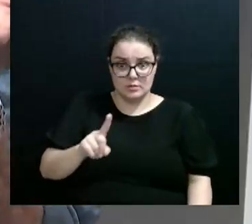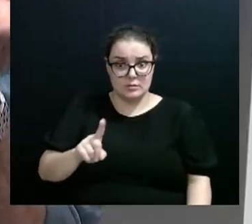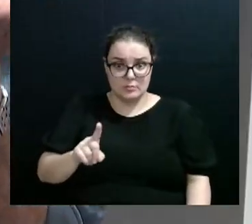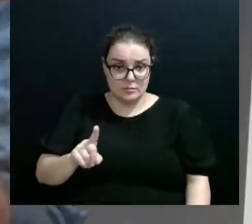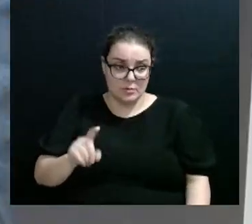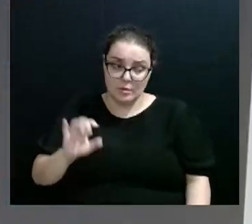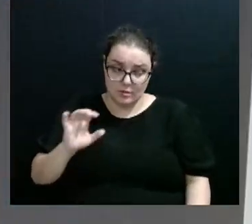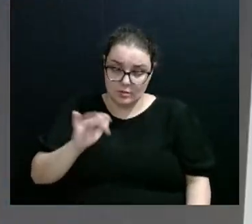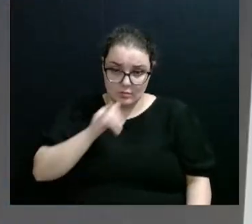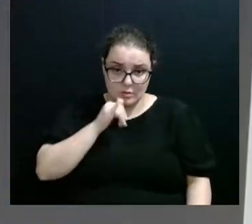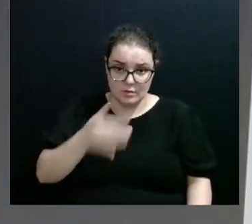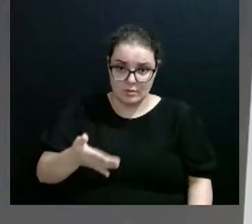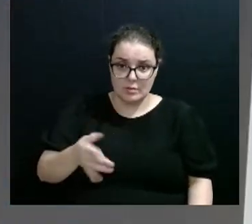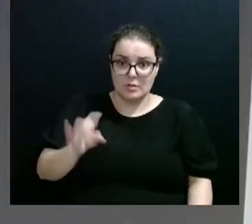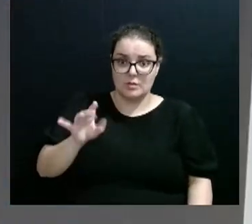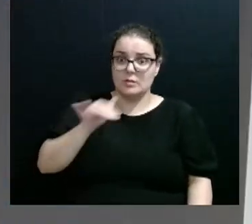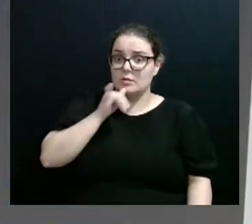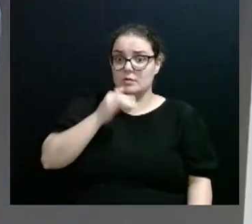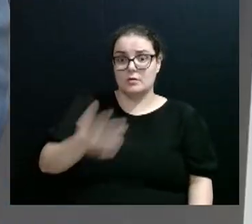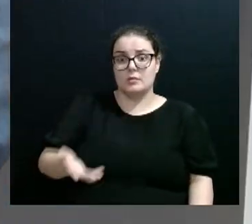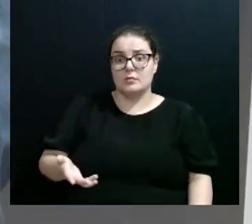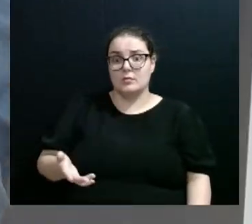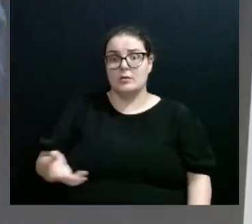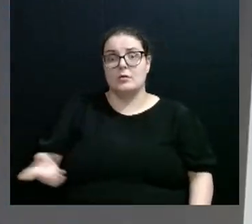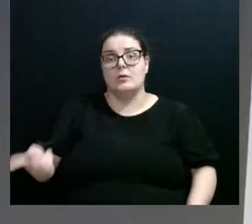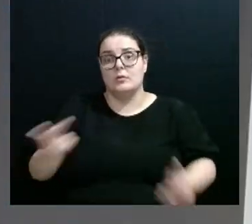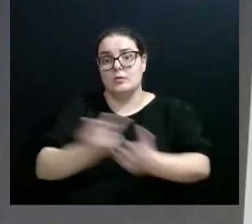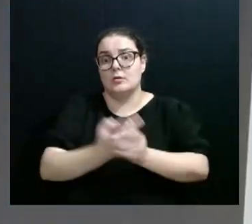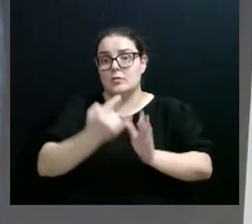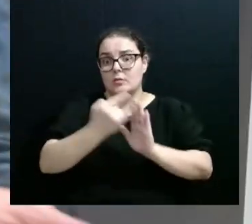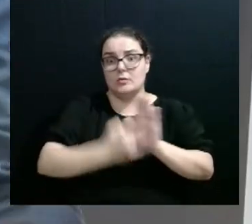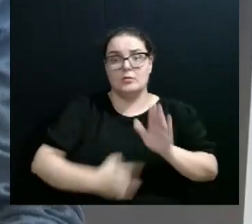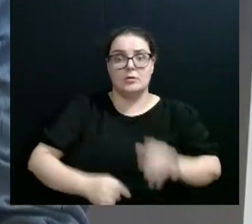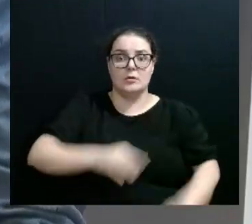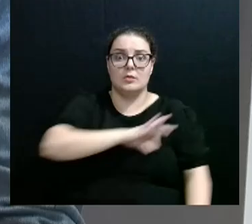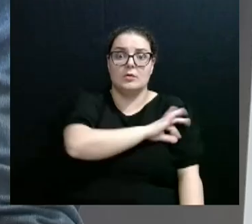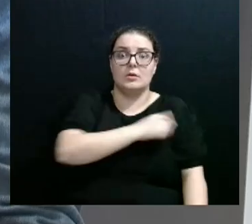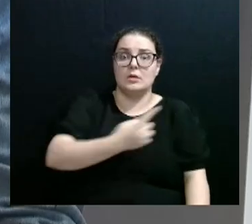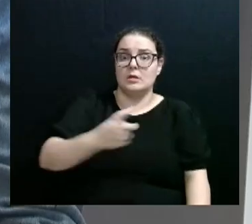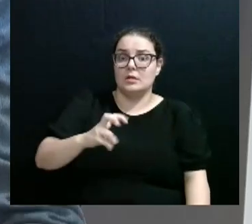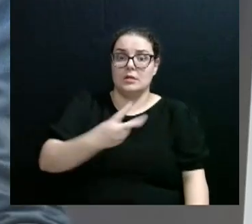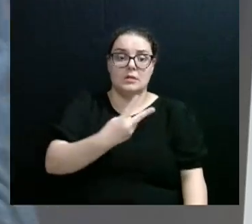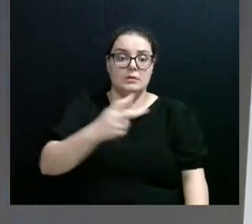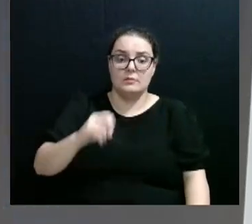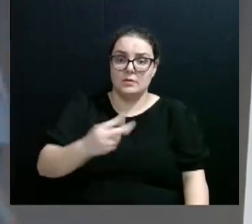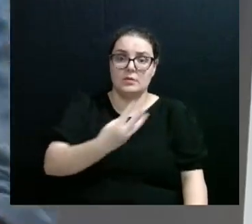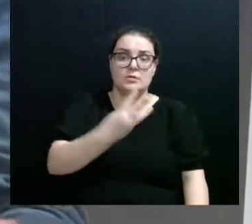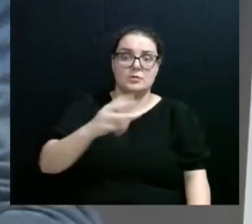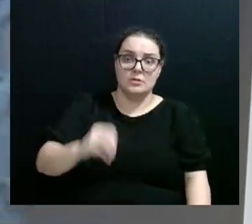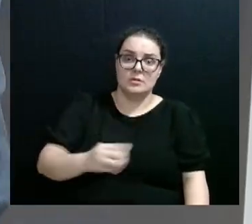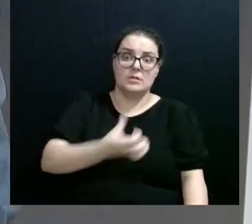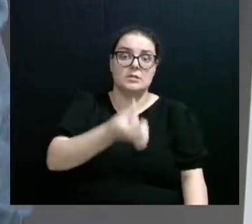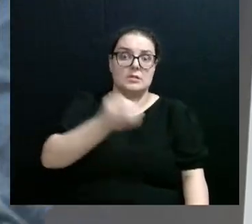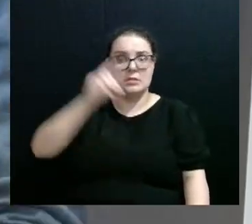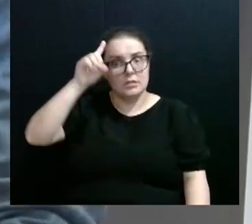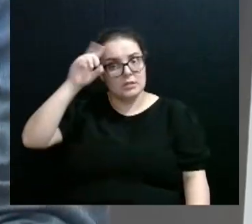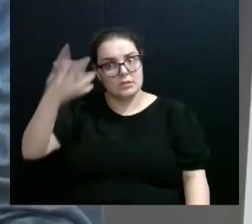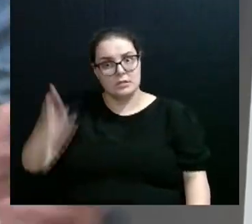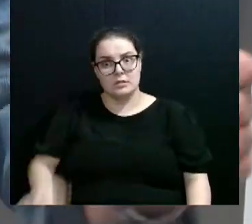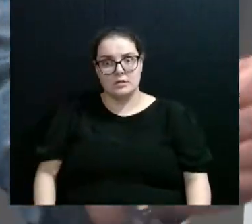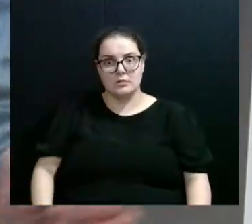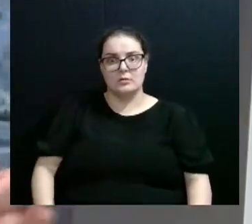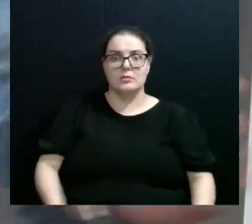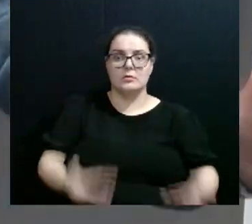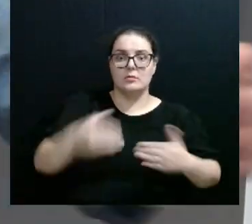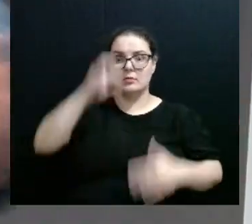ter reciprocidade. A gente protocola um documento na prefeitura 15, 20, 30, 60 dias. Quando é do lado do cidadão, é para ontem. Eu